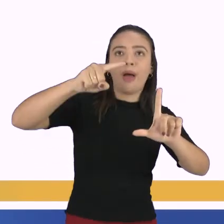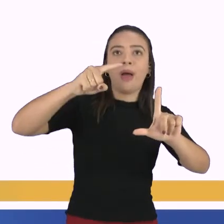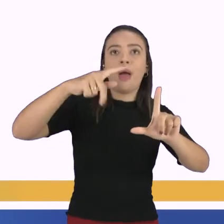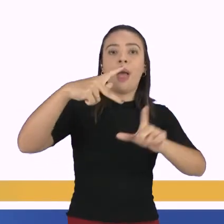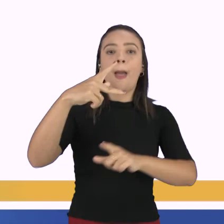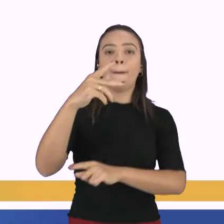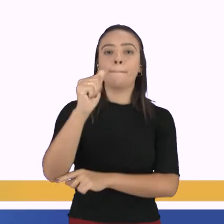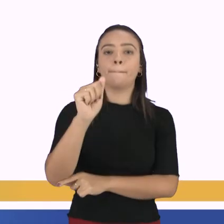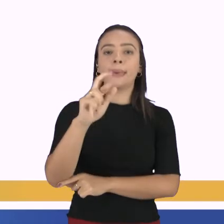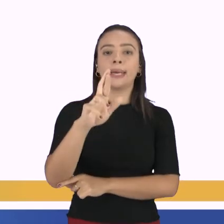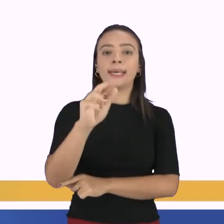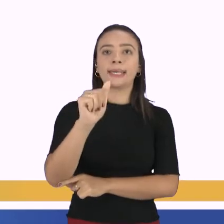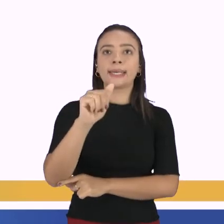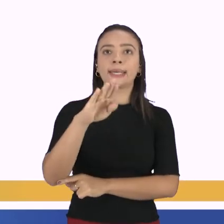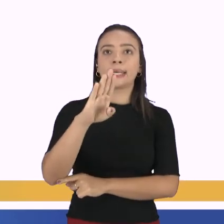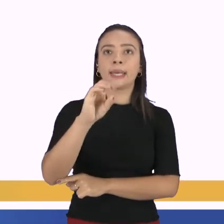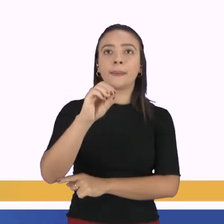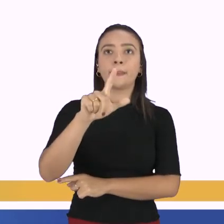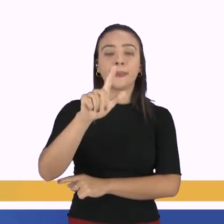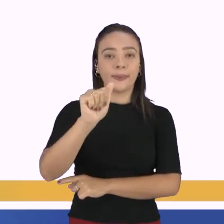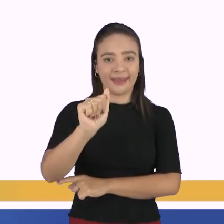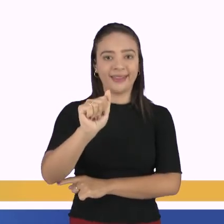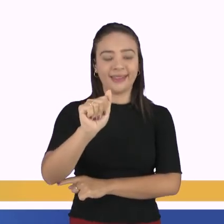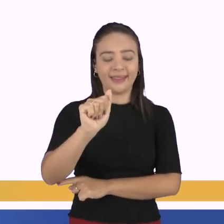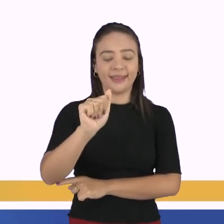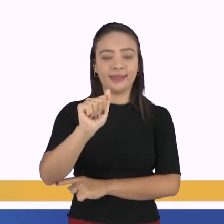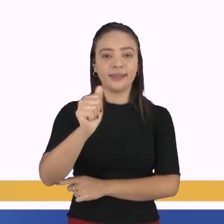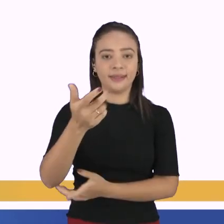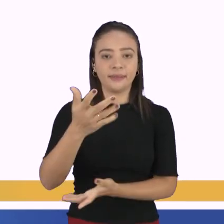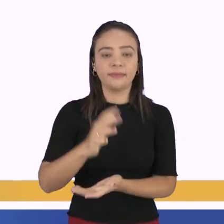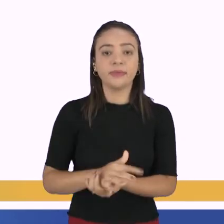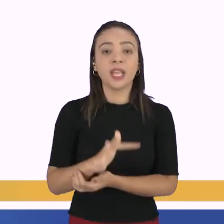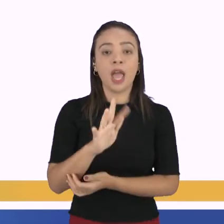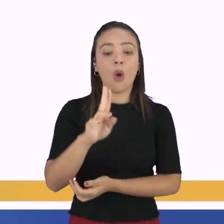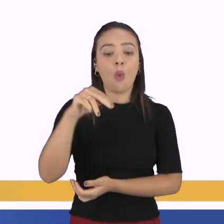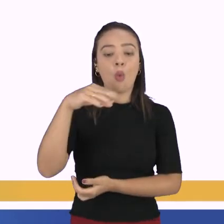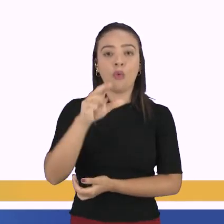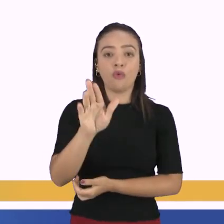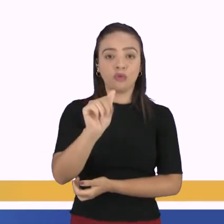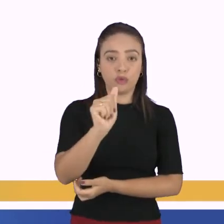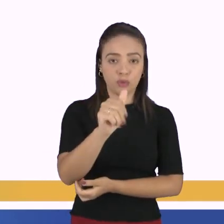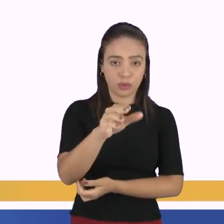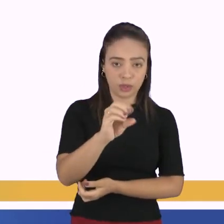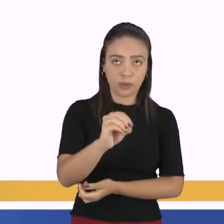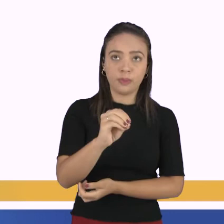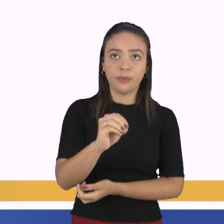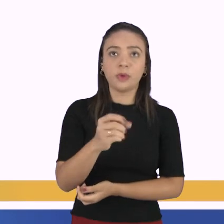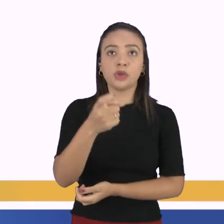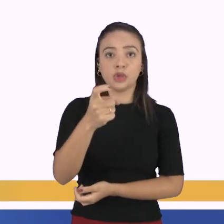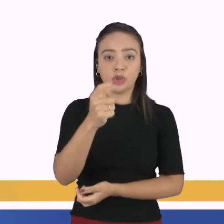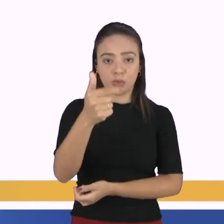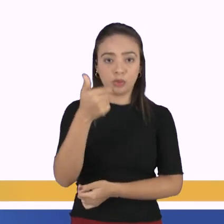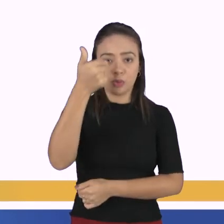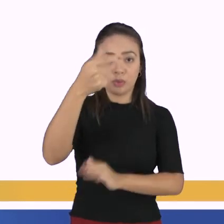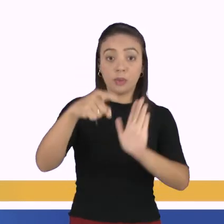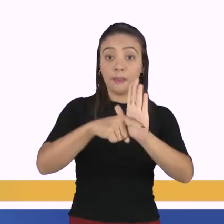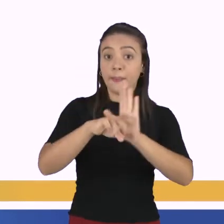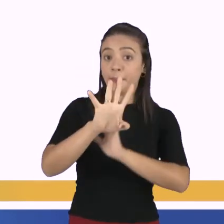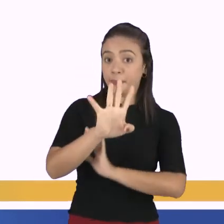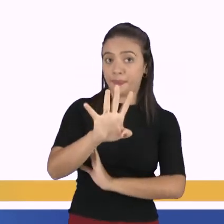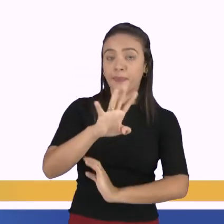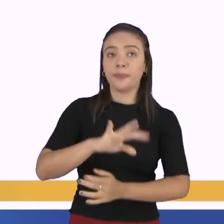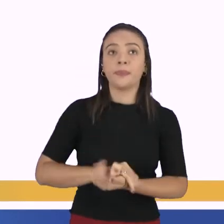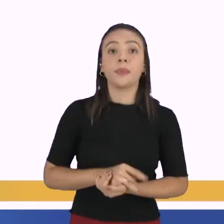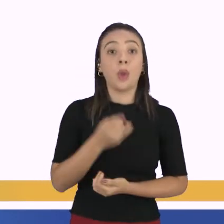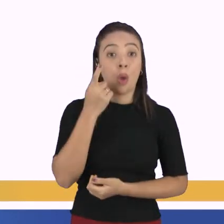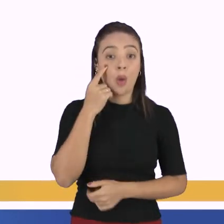certo? Ela representa aí o gráfico de uma função quadrática, que no caso é a função x ao quadrado menos 4. Perceba que essa função,